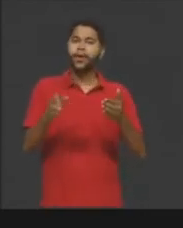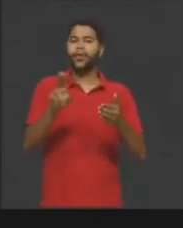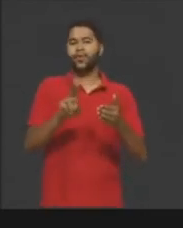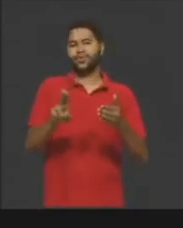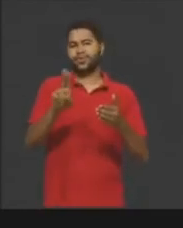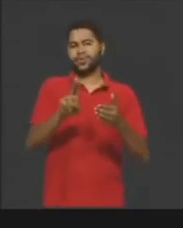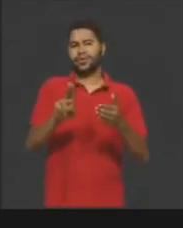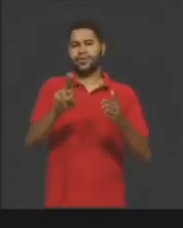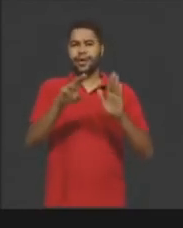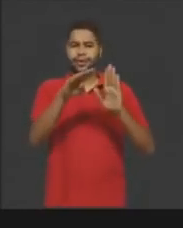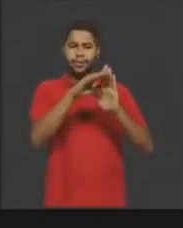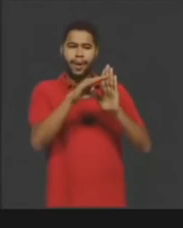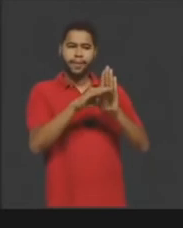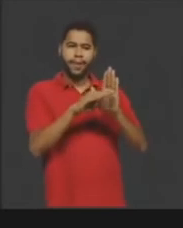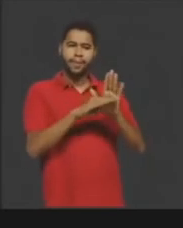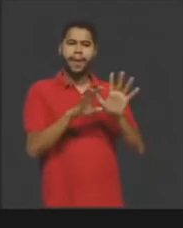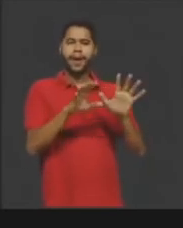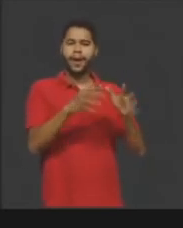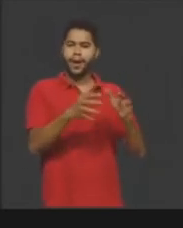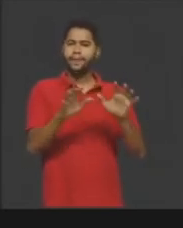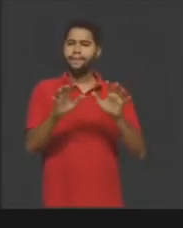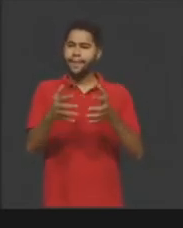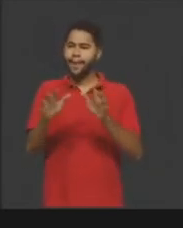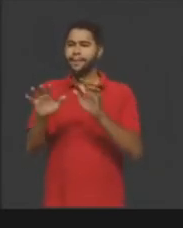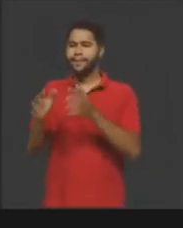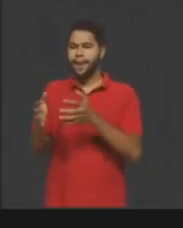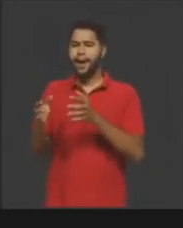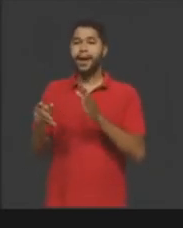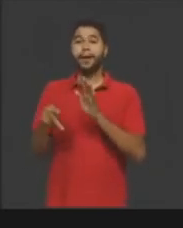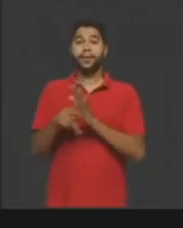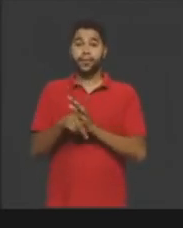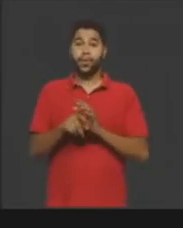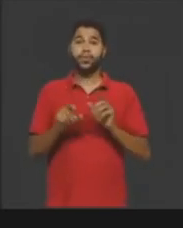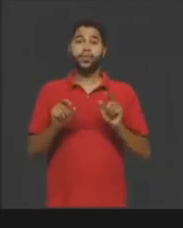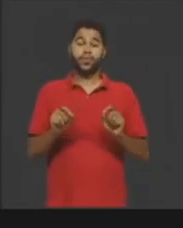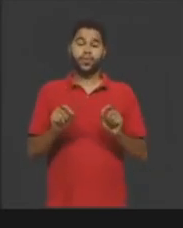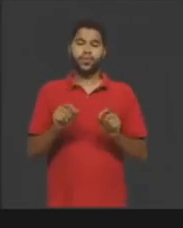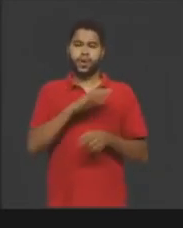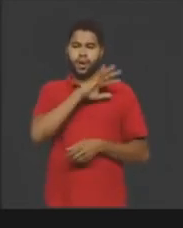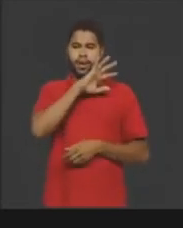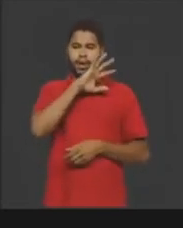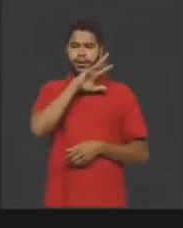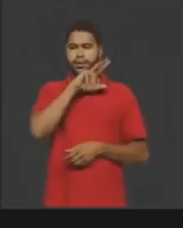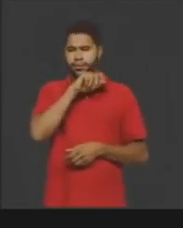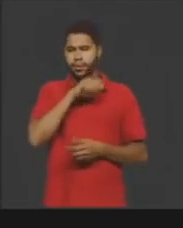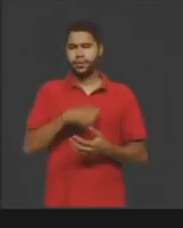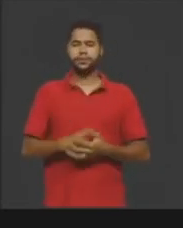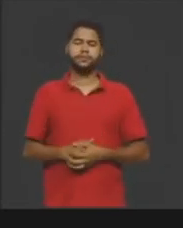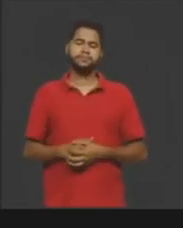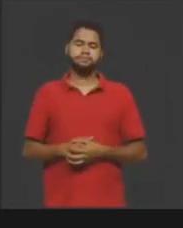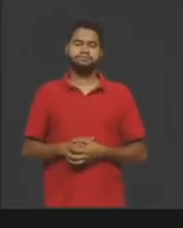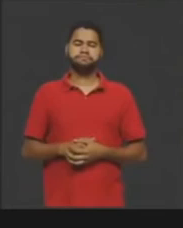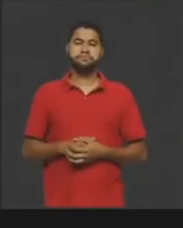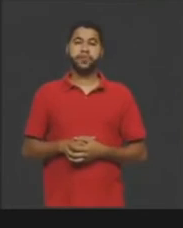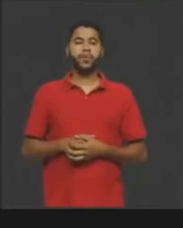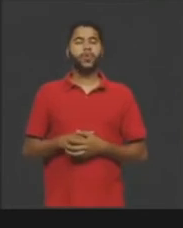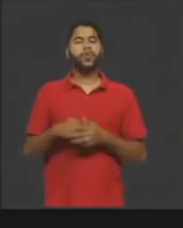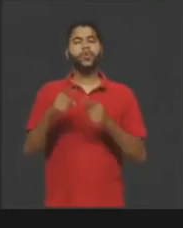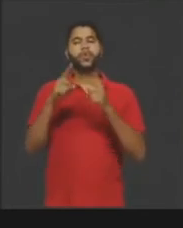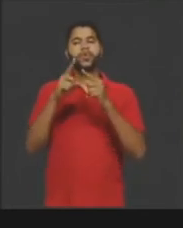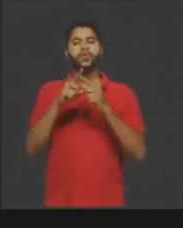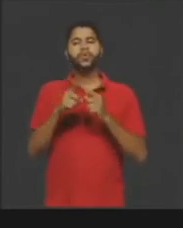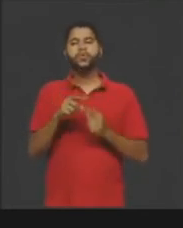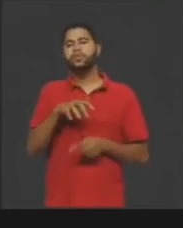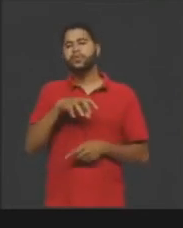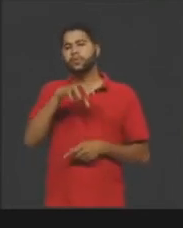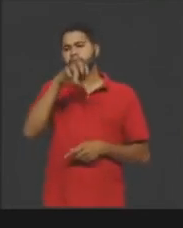para classificar grupos. E aqui eu estou falando dentro dos grupos dos animais. Um tipo de respiração, por